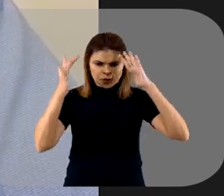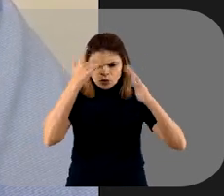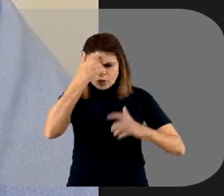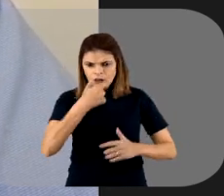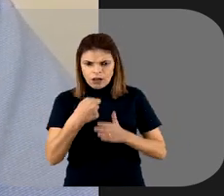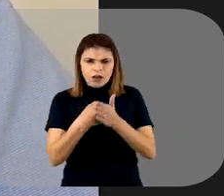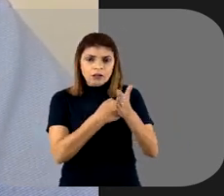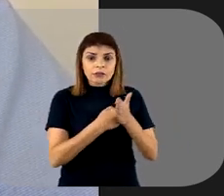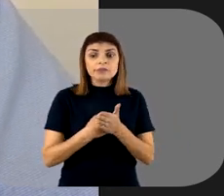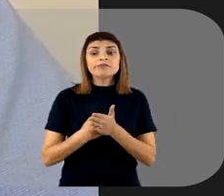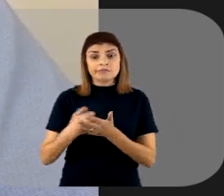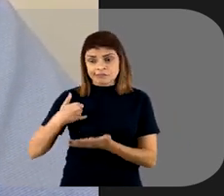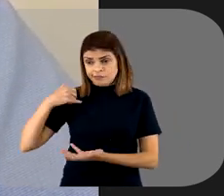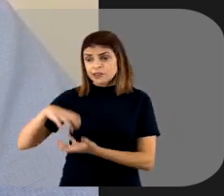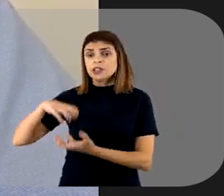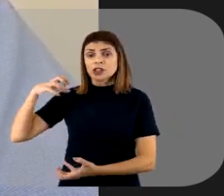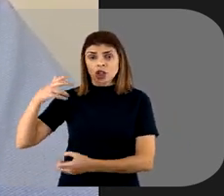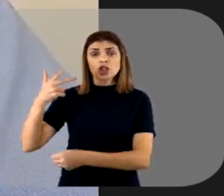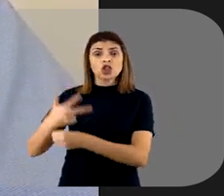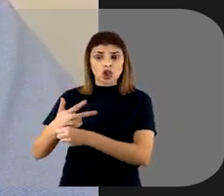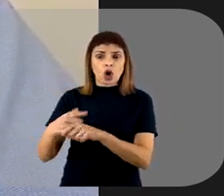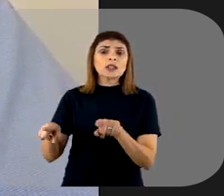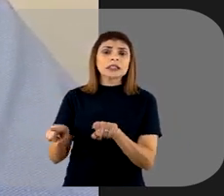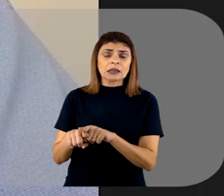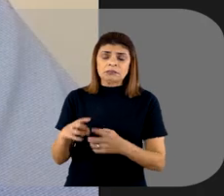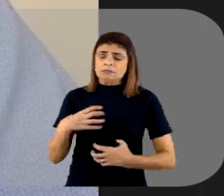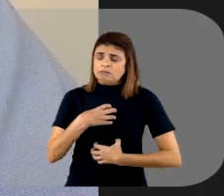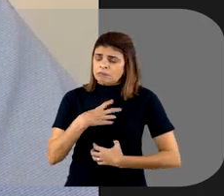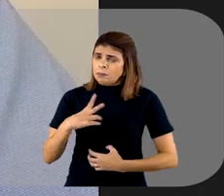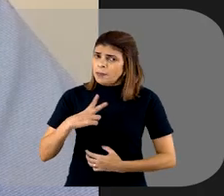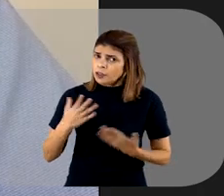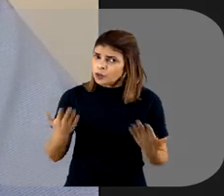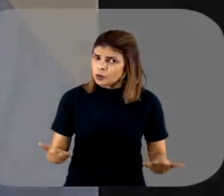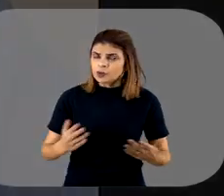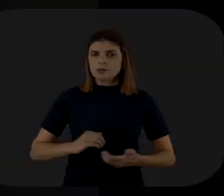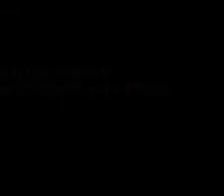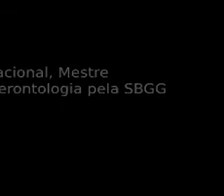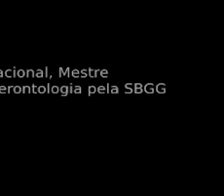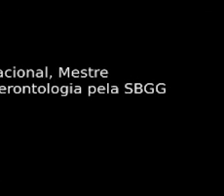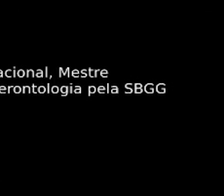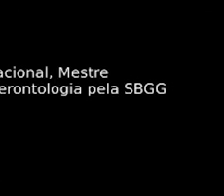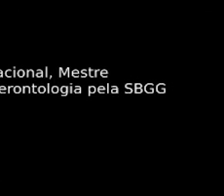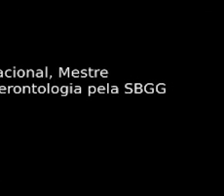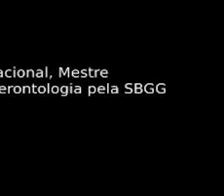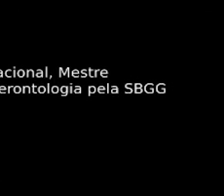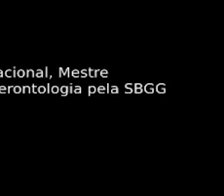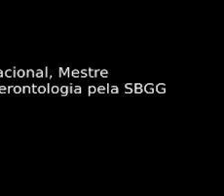muito a vida das pessoas, né? Também os idosos, também nesse sentido, de forma particular.